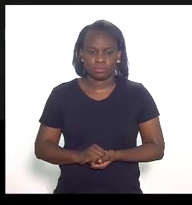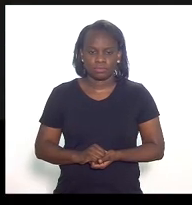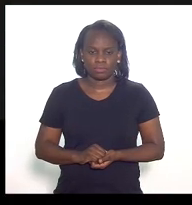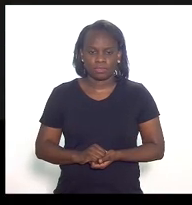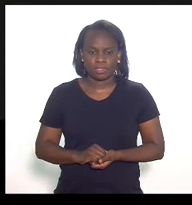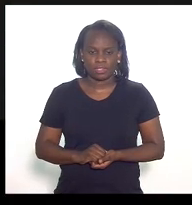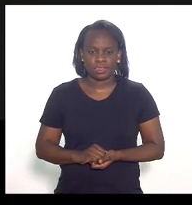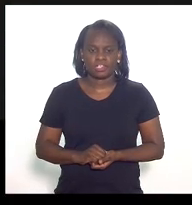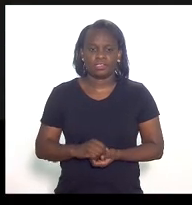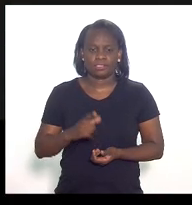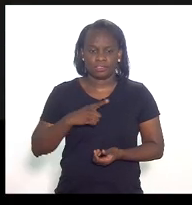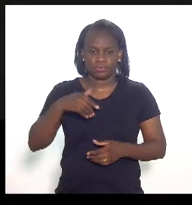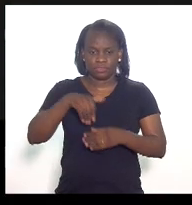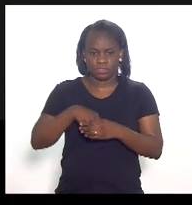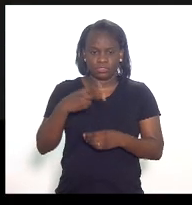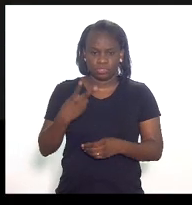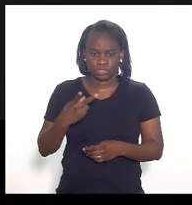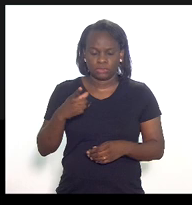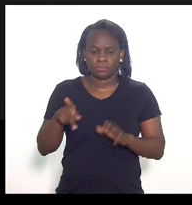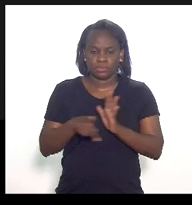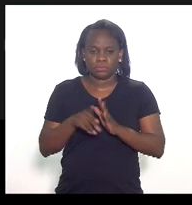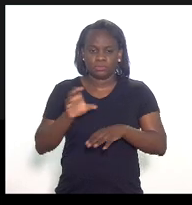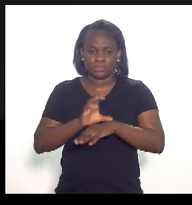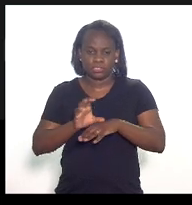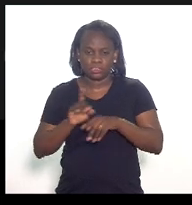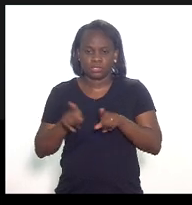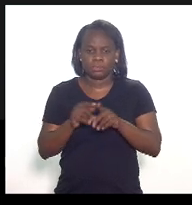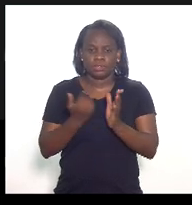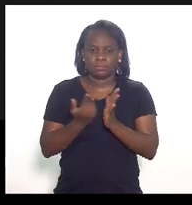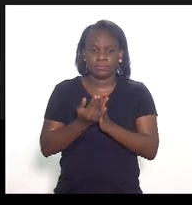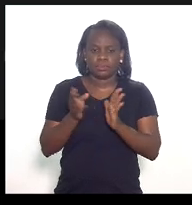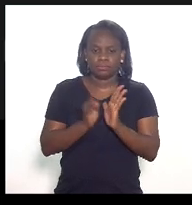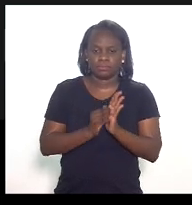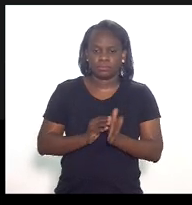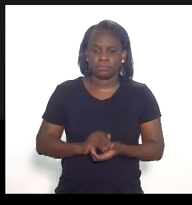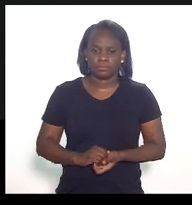Que aí há dois votos, pela constitucionalidade e pela anexação.